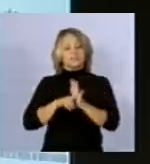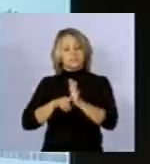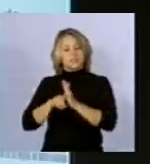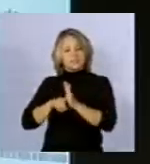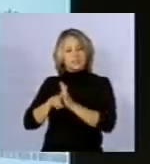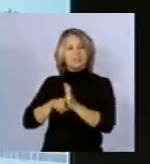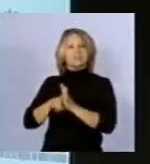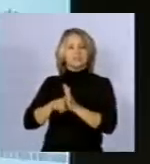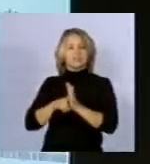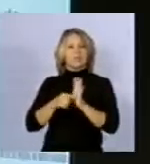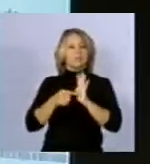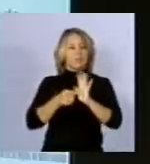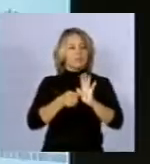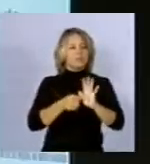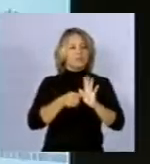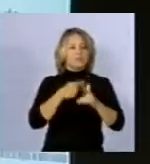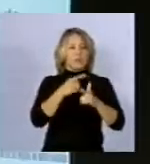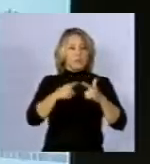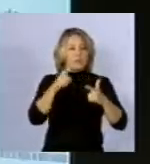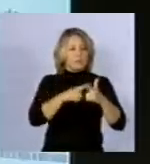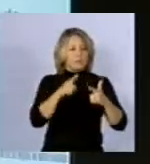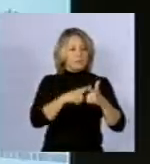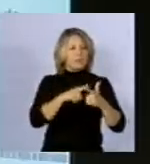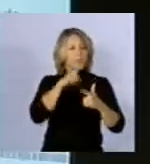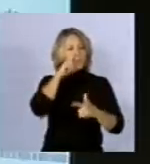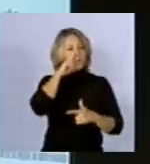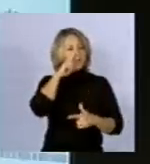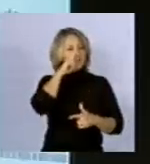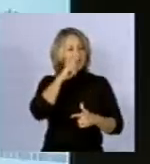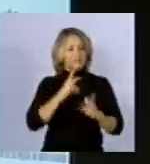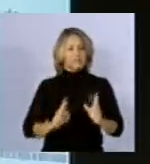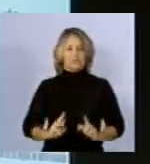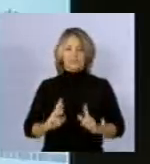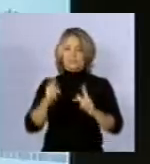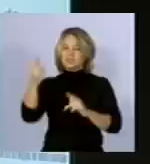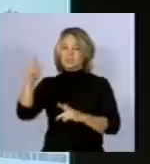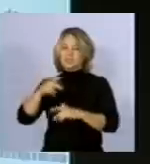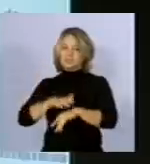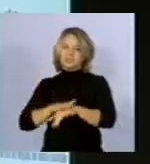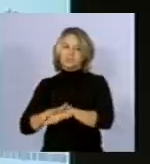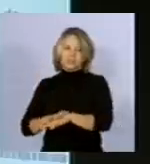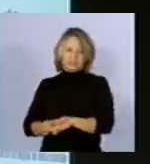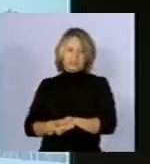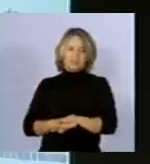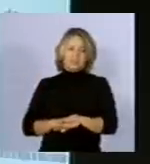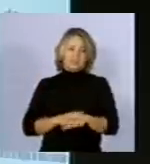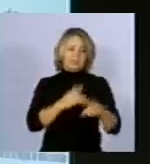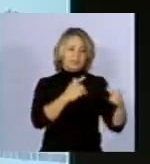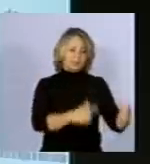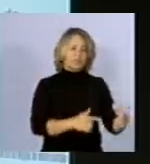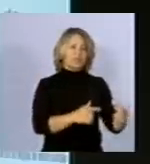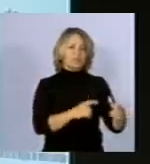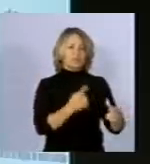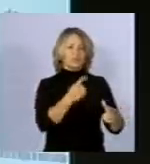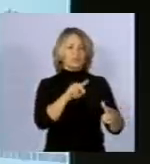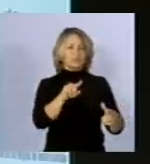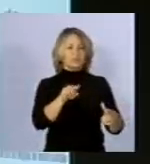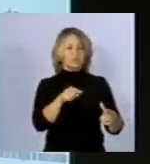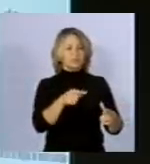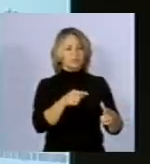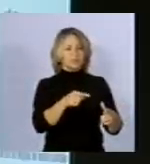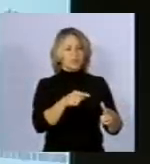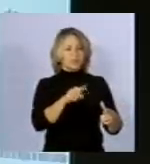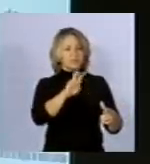risco de câncer e outras doenças mediante uma exposição a Campos que vão de 0,1 a 1,6 eh microteslas